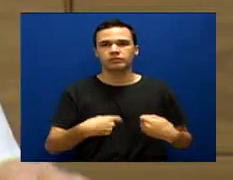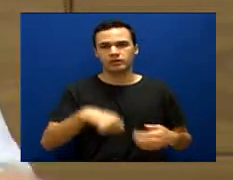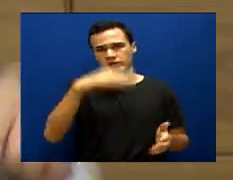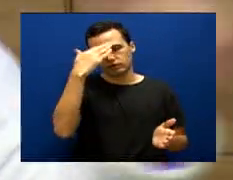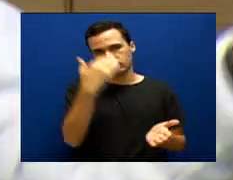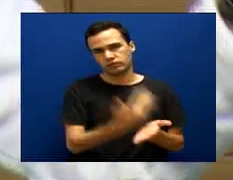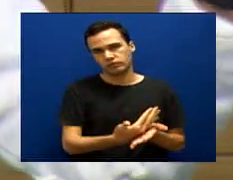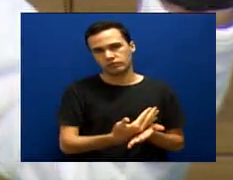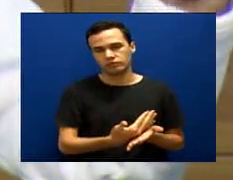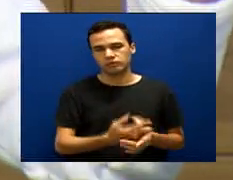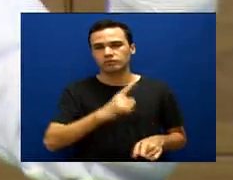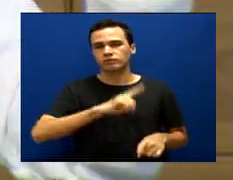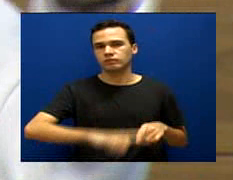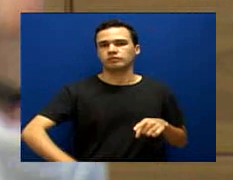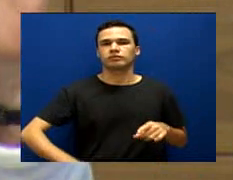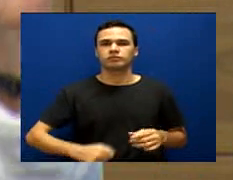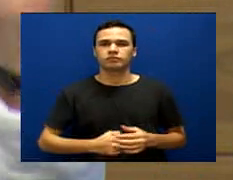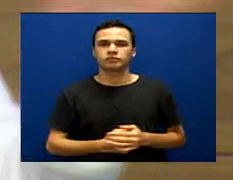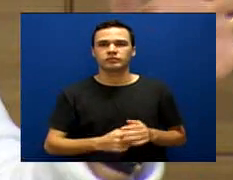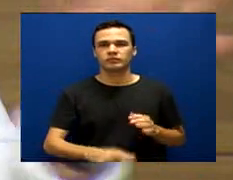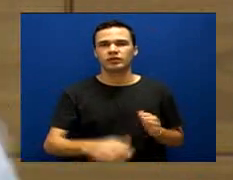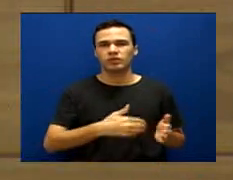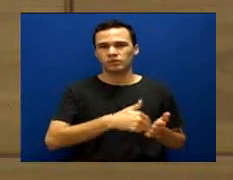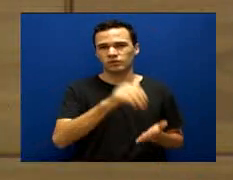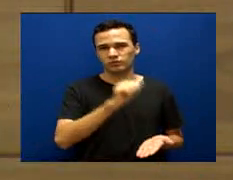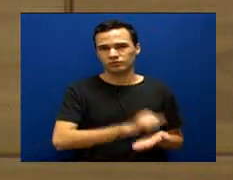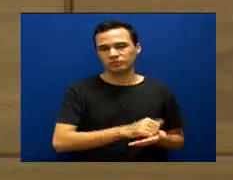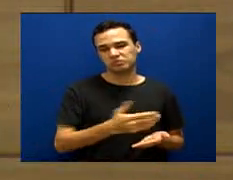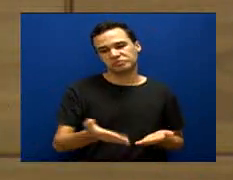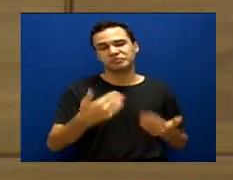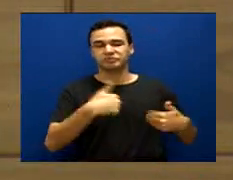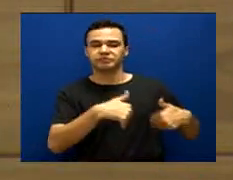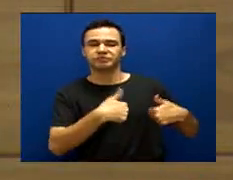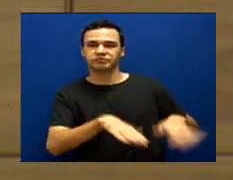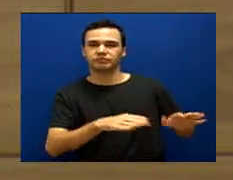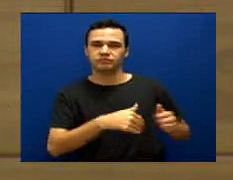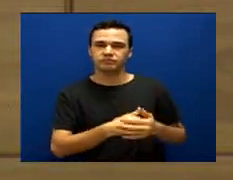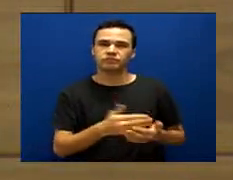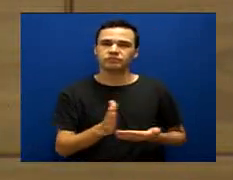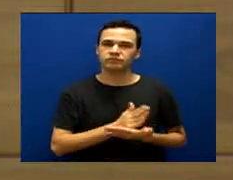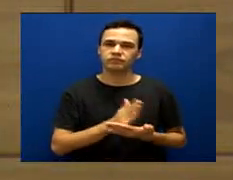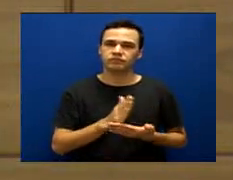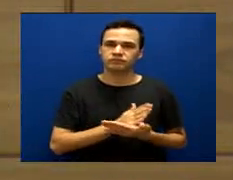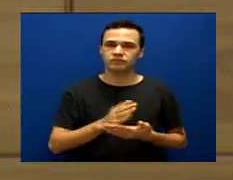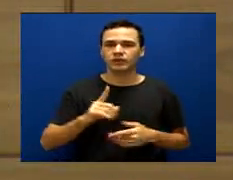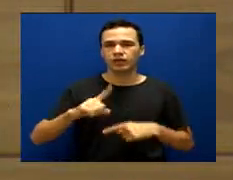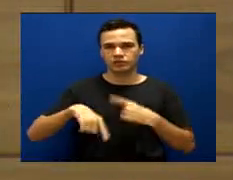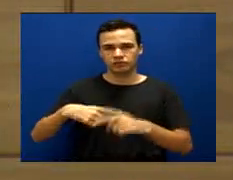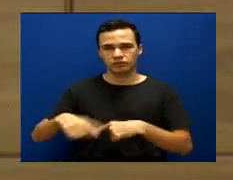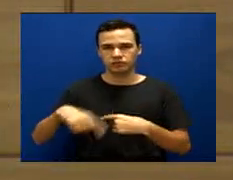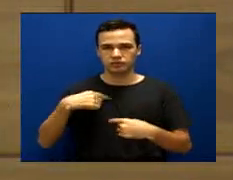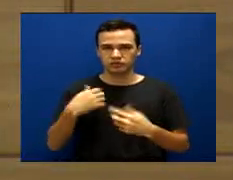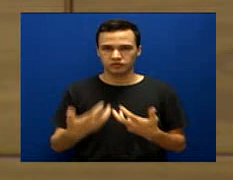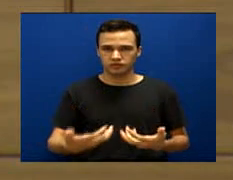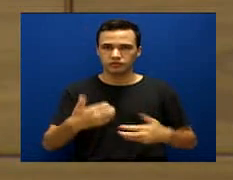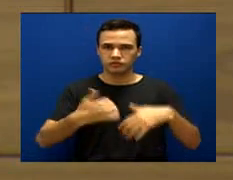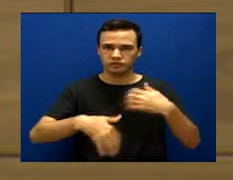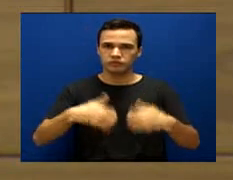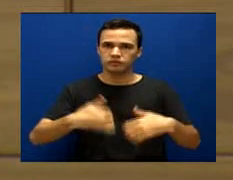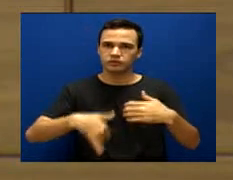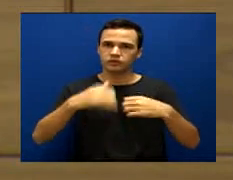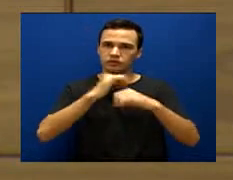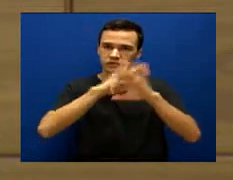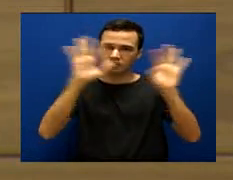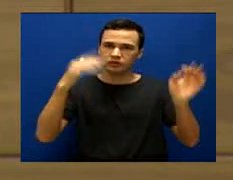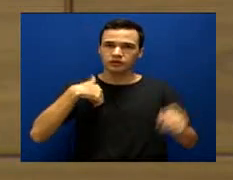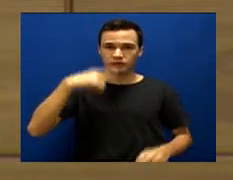ser um detalhe. Proibido, é proibido. Vereador Donizete, depois gostaríamos de esclarecer, porque eu estou me